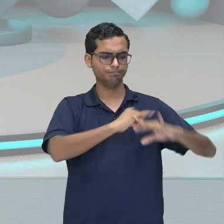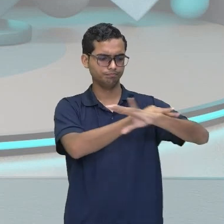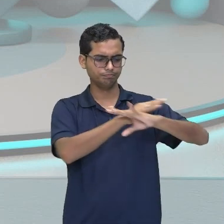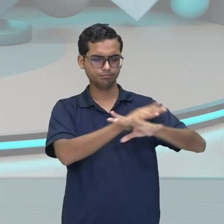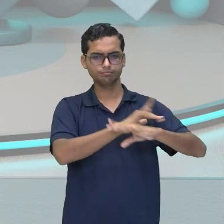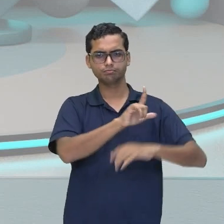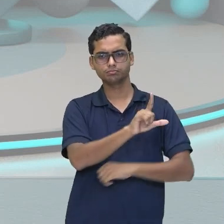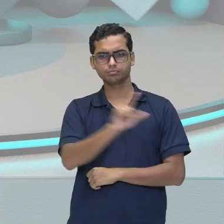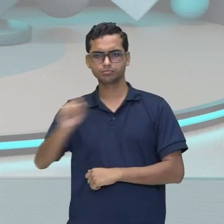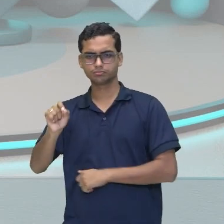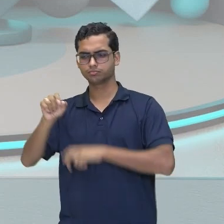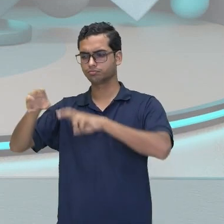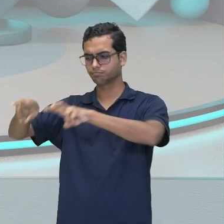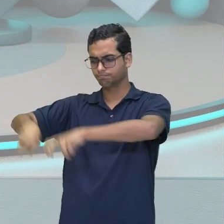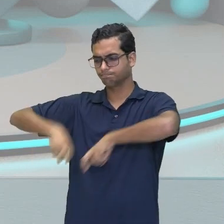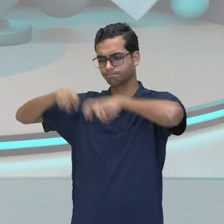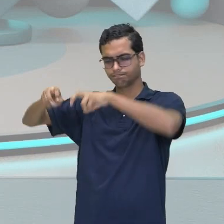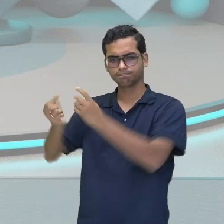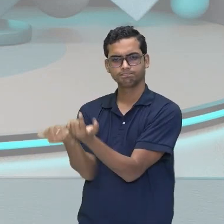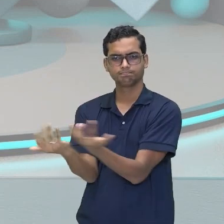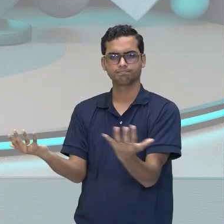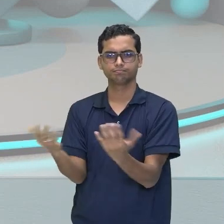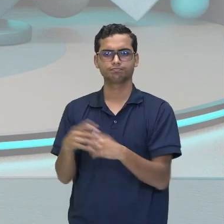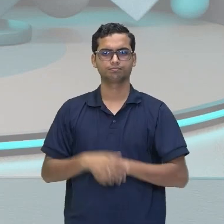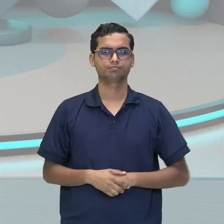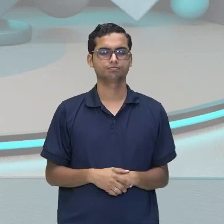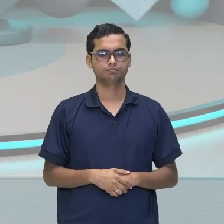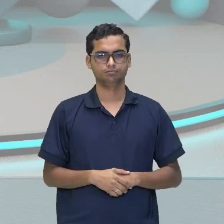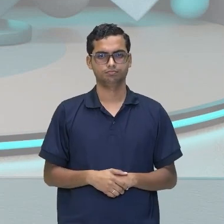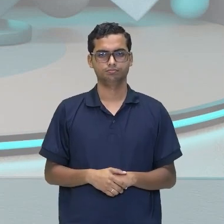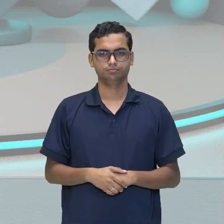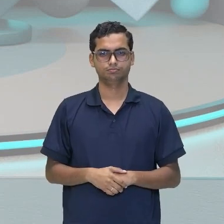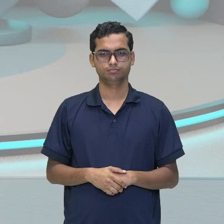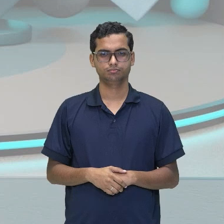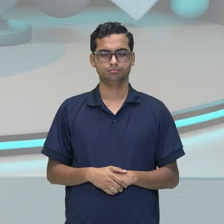o campo. É uma fuga. E tem mais, né?